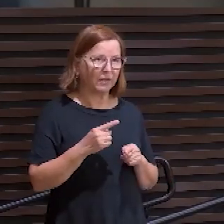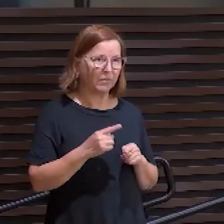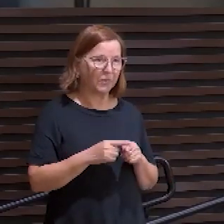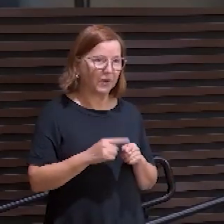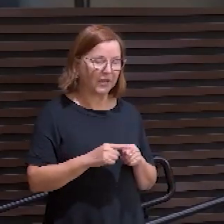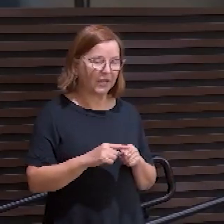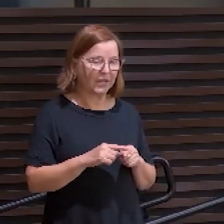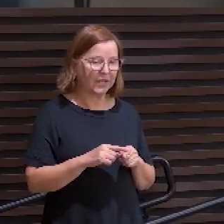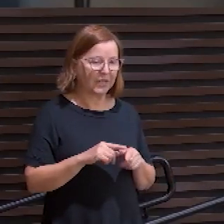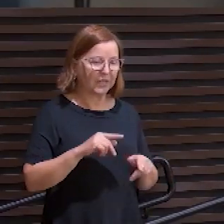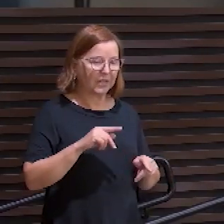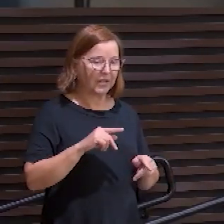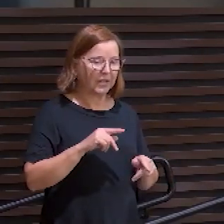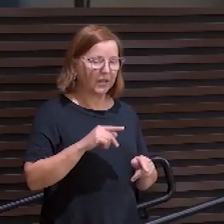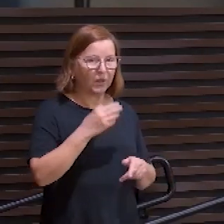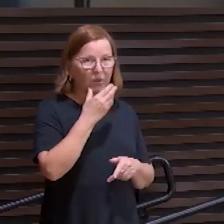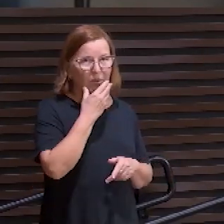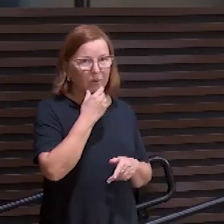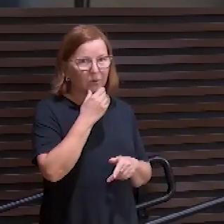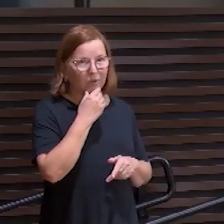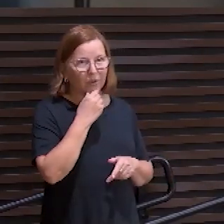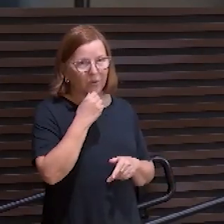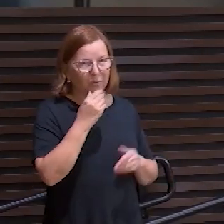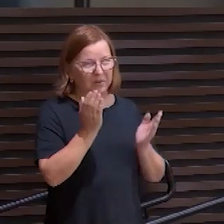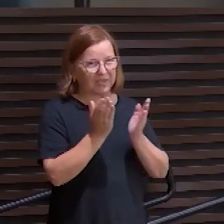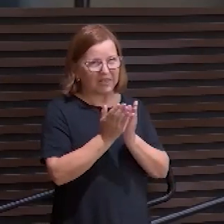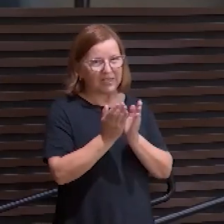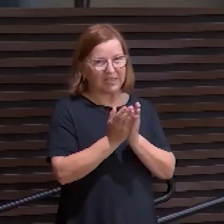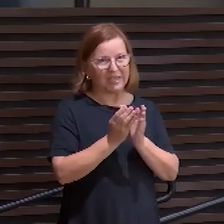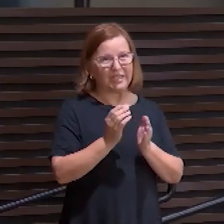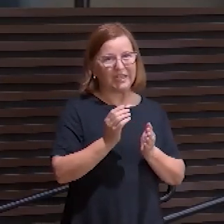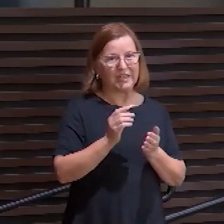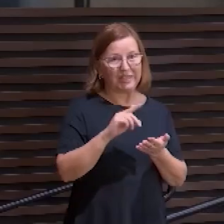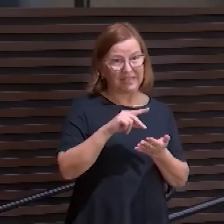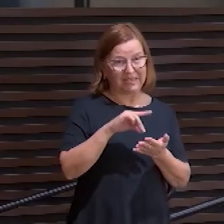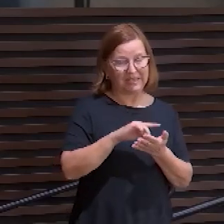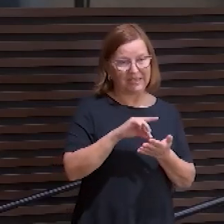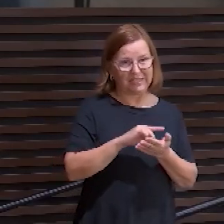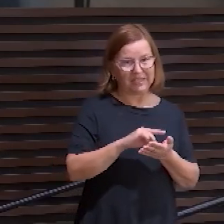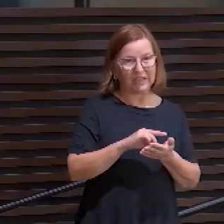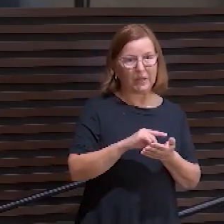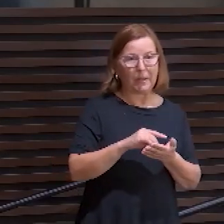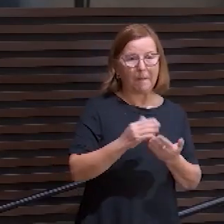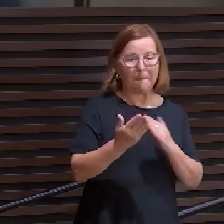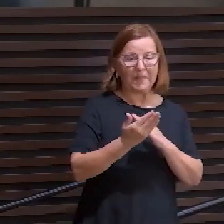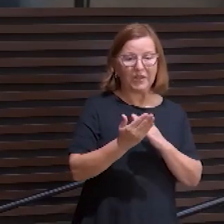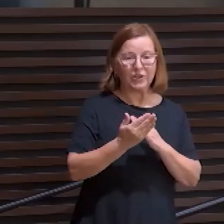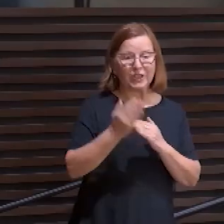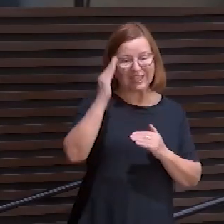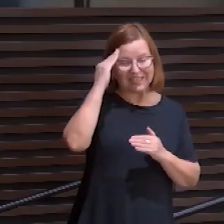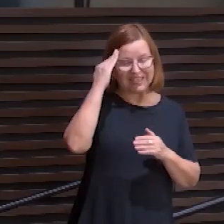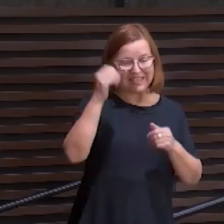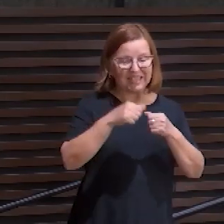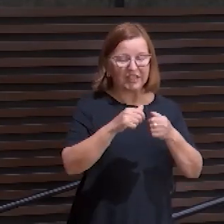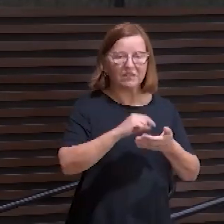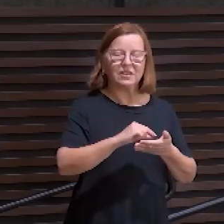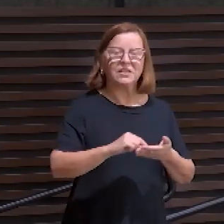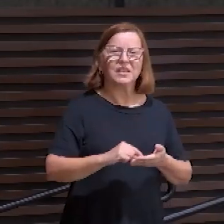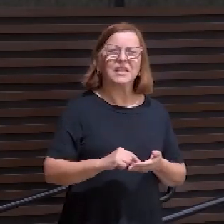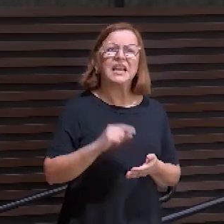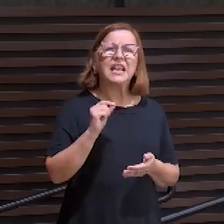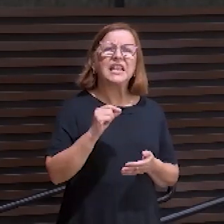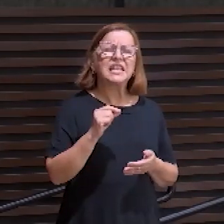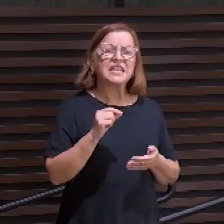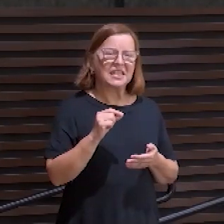me ajudaram a entender esse versículo. Se procederes bem, quem foi que procedeu bem, que